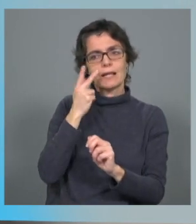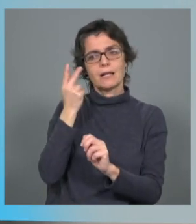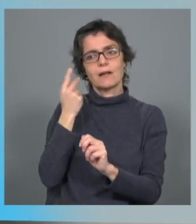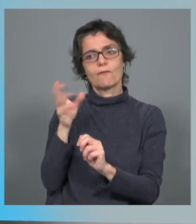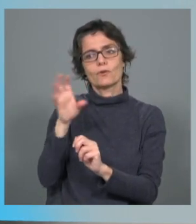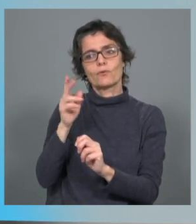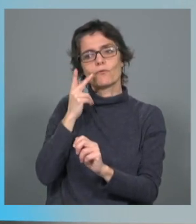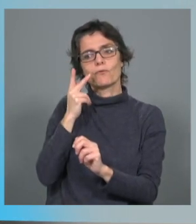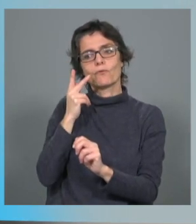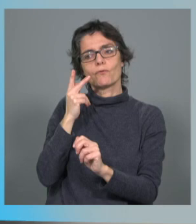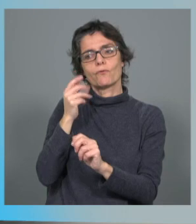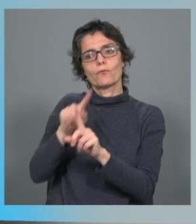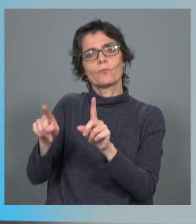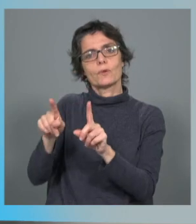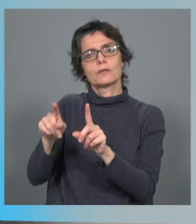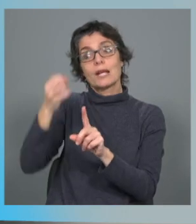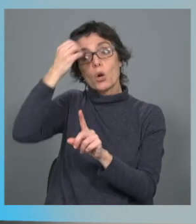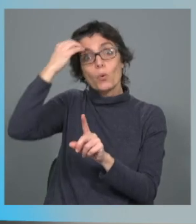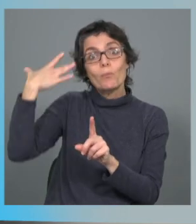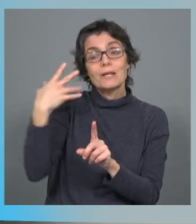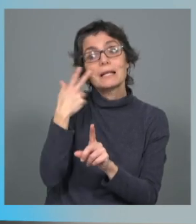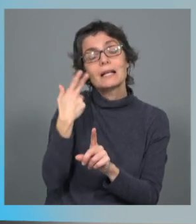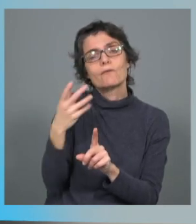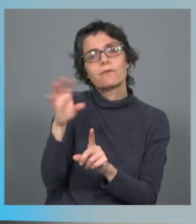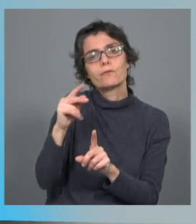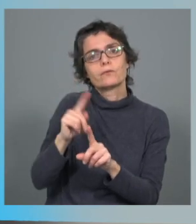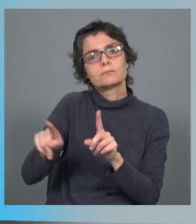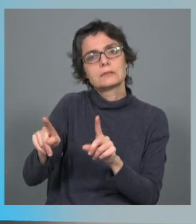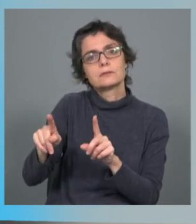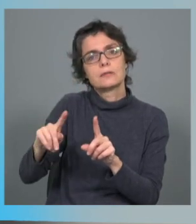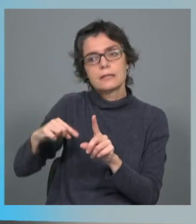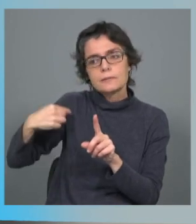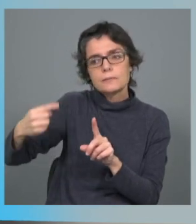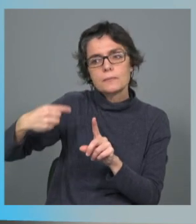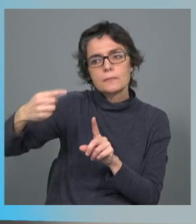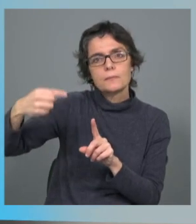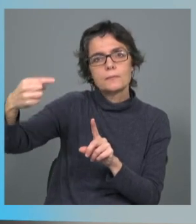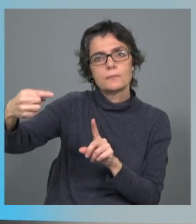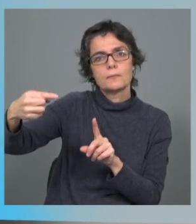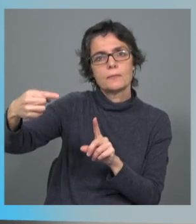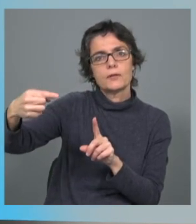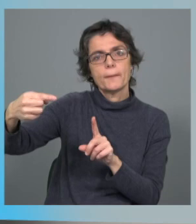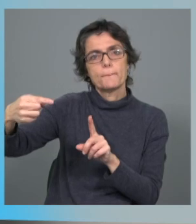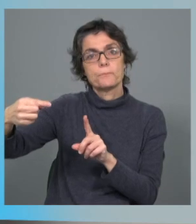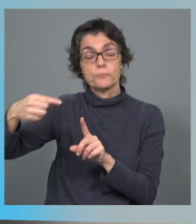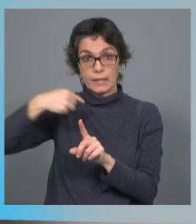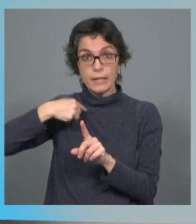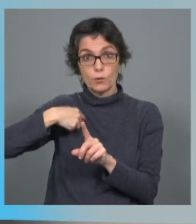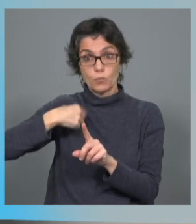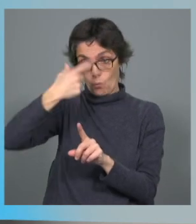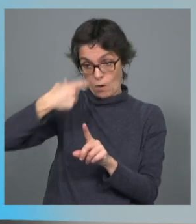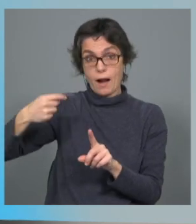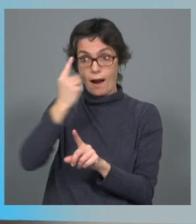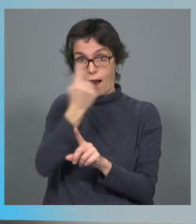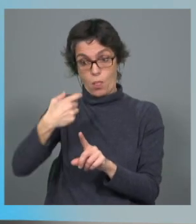a entender de maneira diferente, promove em mim, interpela-me a uma transformação. E é isso que a descida faz. Eles